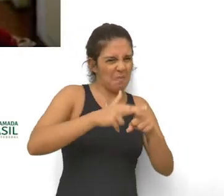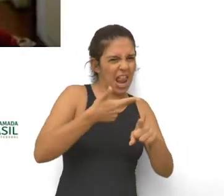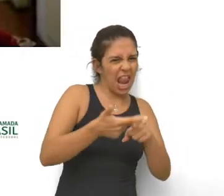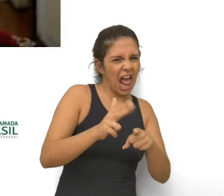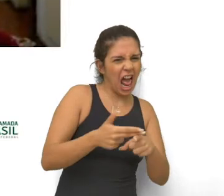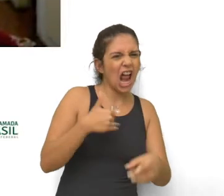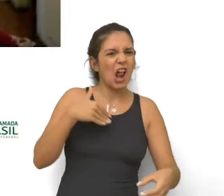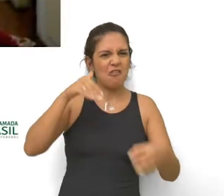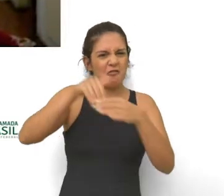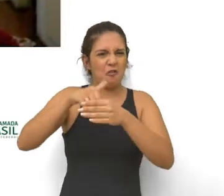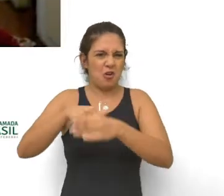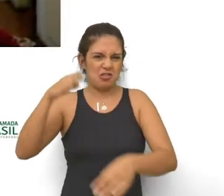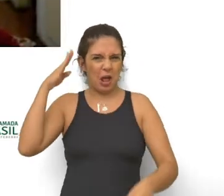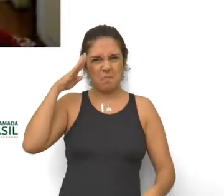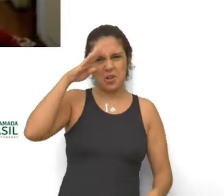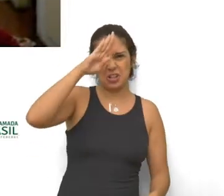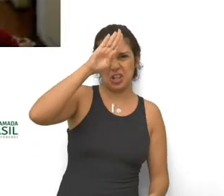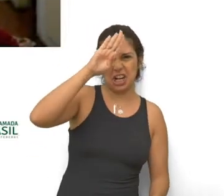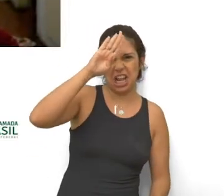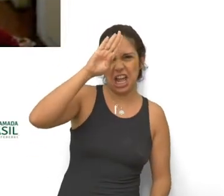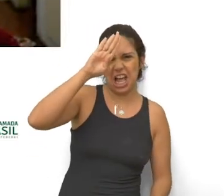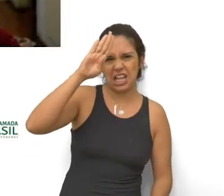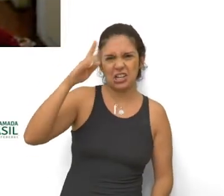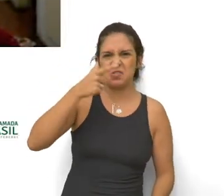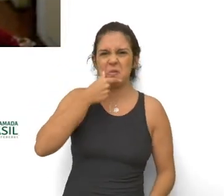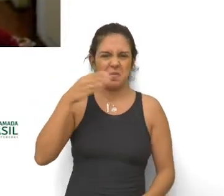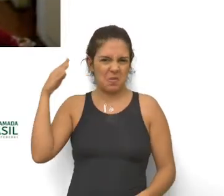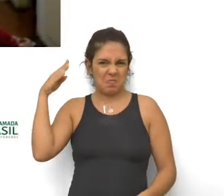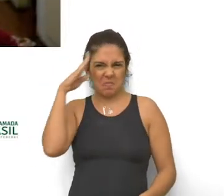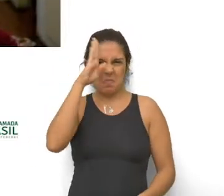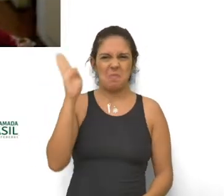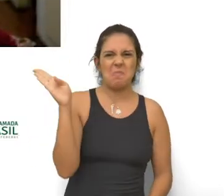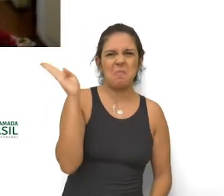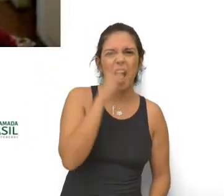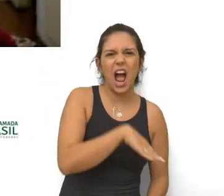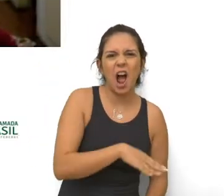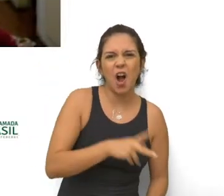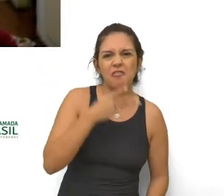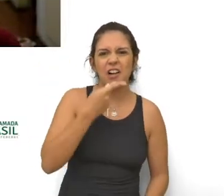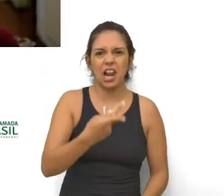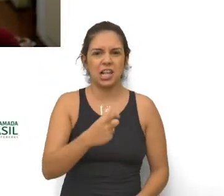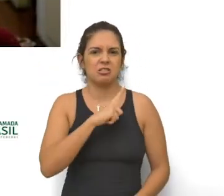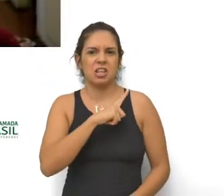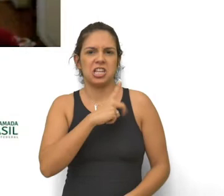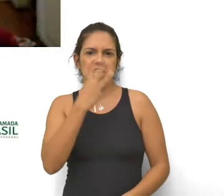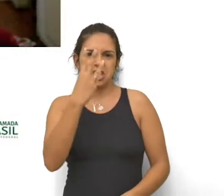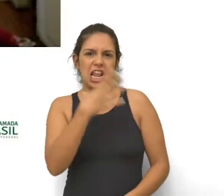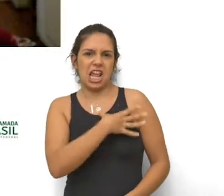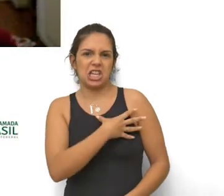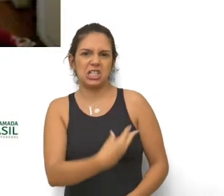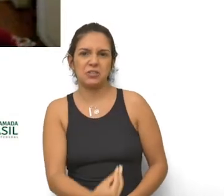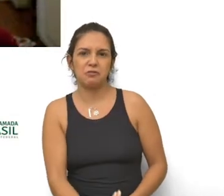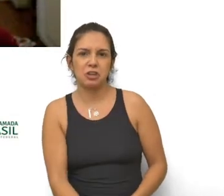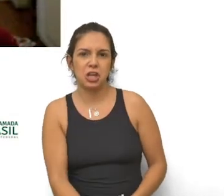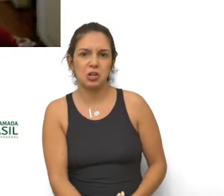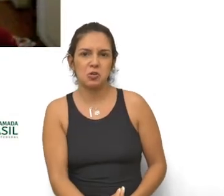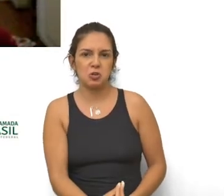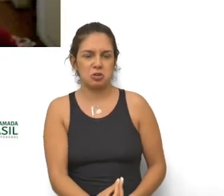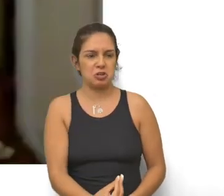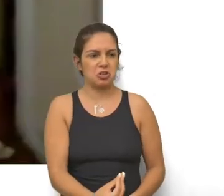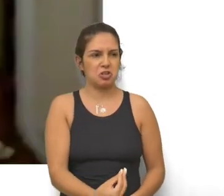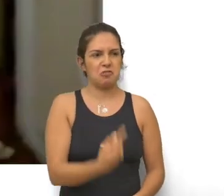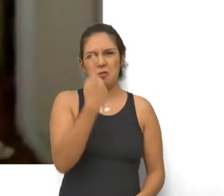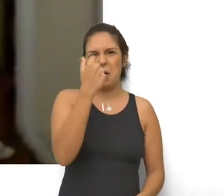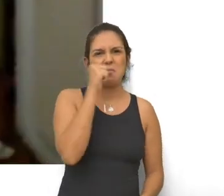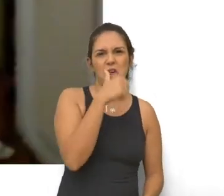véspera, elegem um misógino, elegem um cara que fala, eu tive 3 filhos, da 4ª vez eu fraquejei e veio uma mulher,